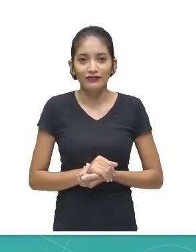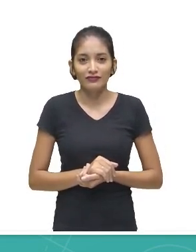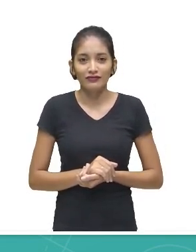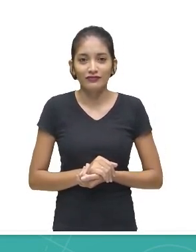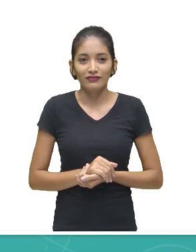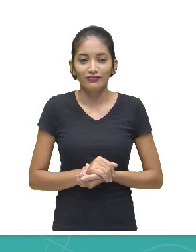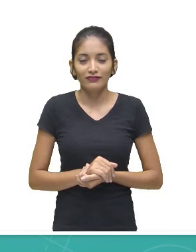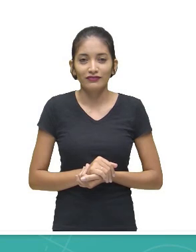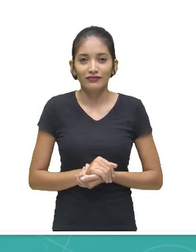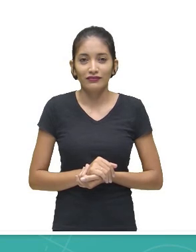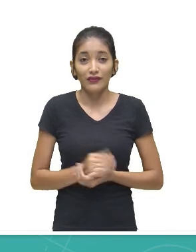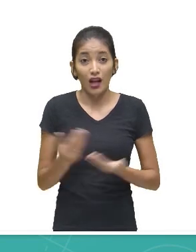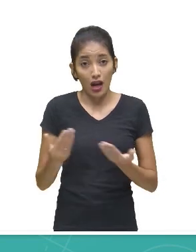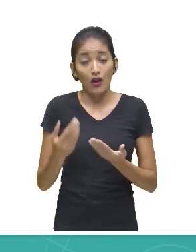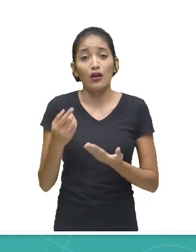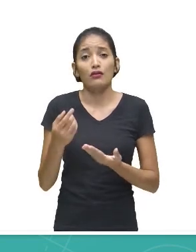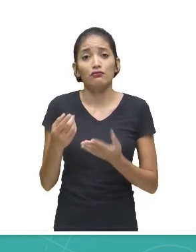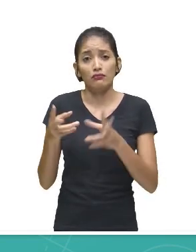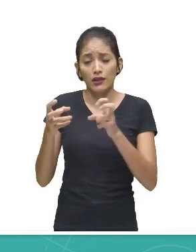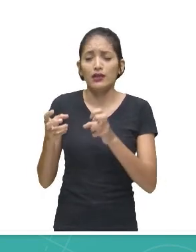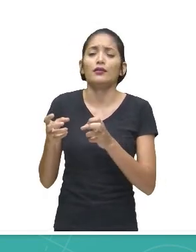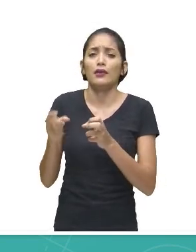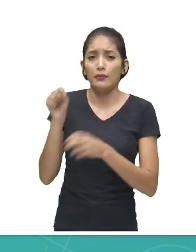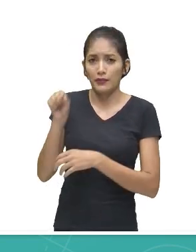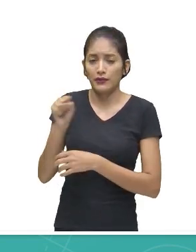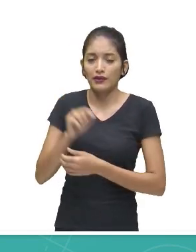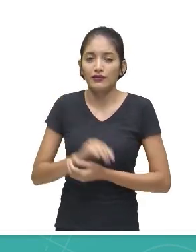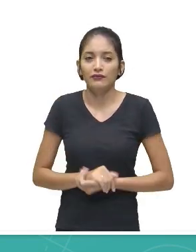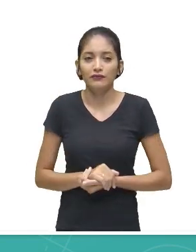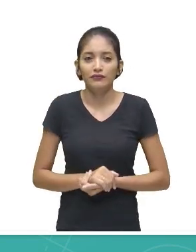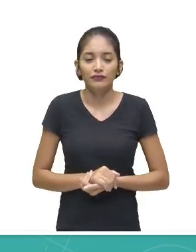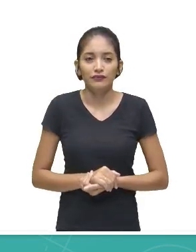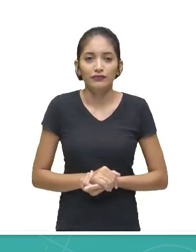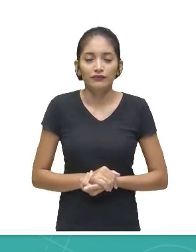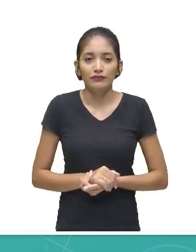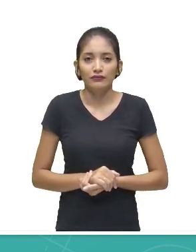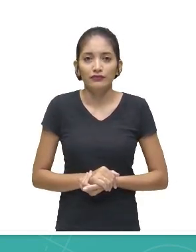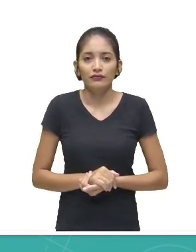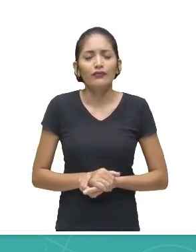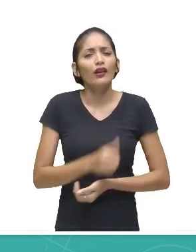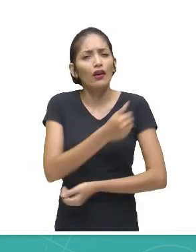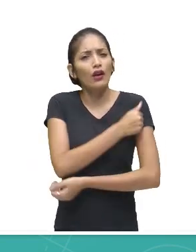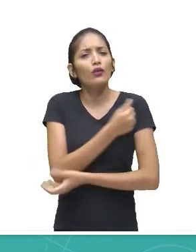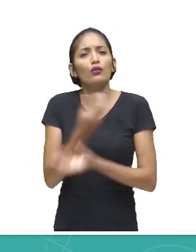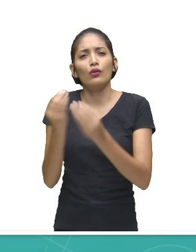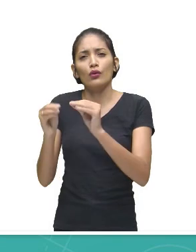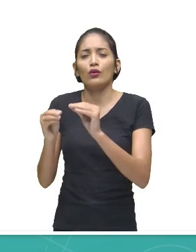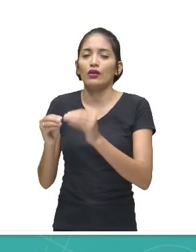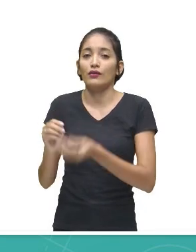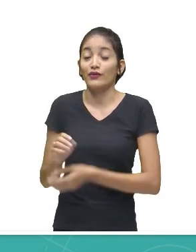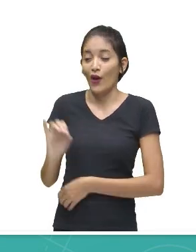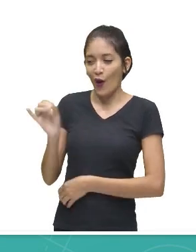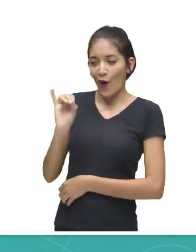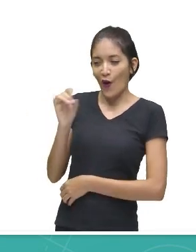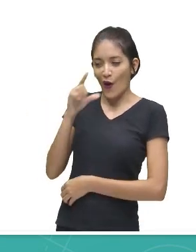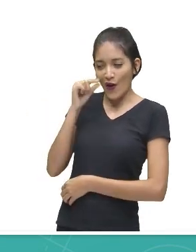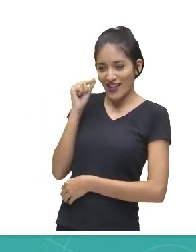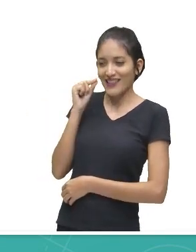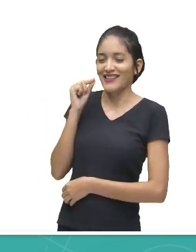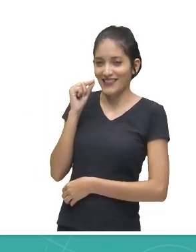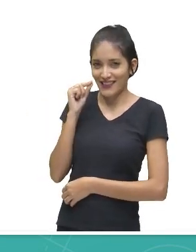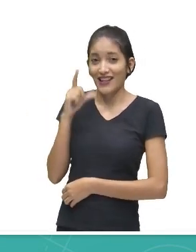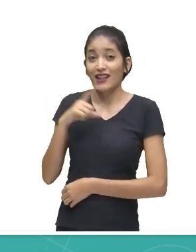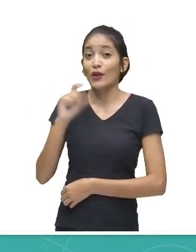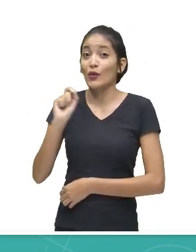Vamos ver como é que fica a pontuação aqui. O aluno colocou a pontuação correta aqui, né? Oi, gata, observe que aqui eu tenho